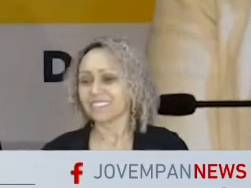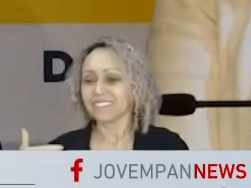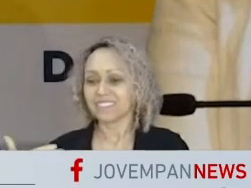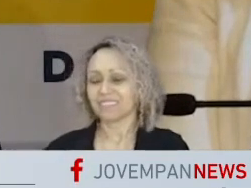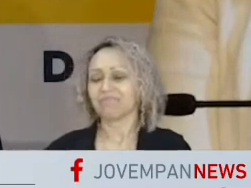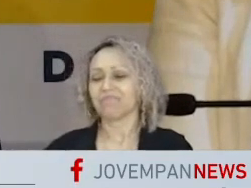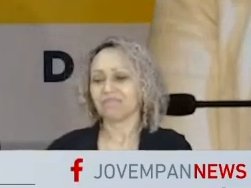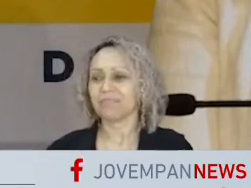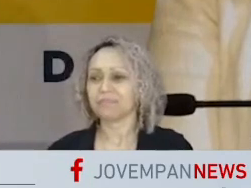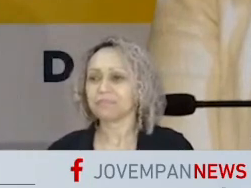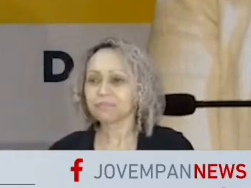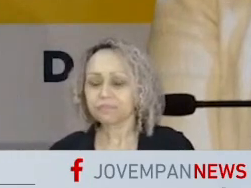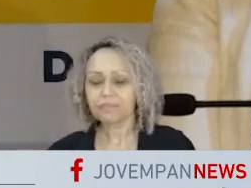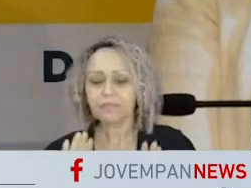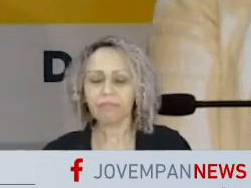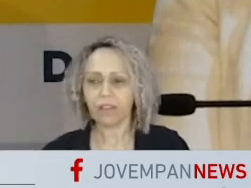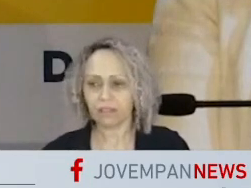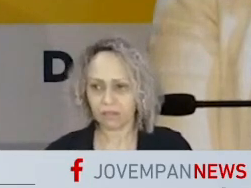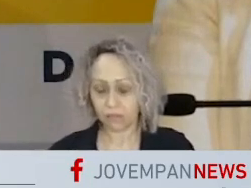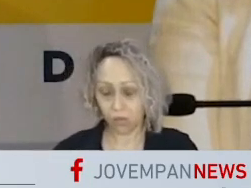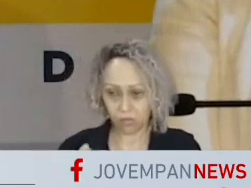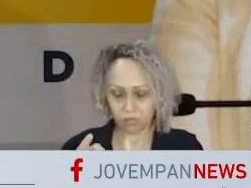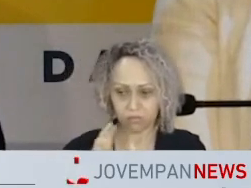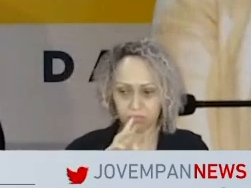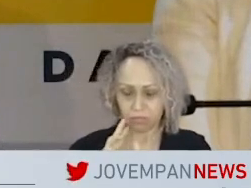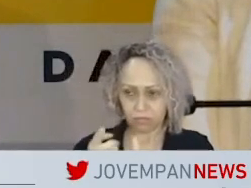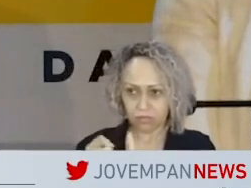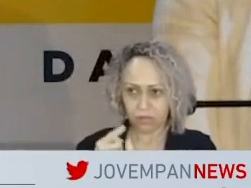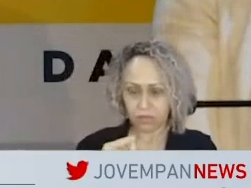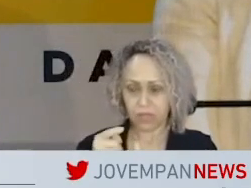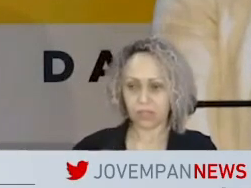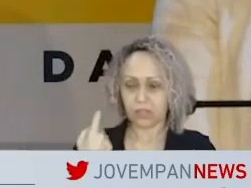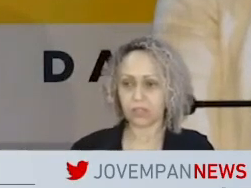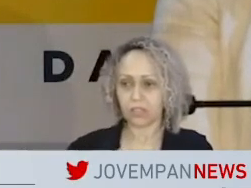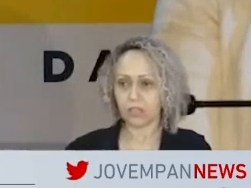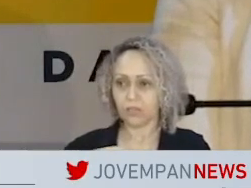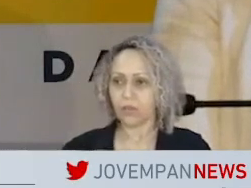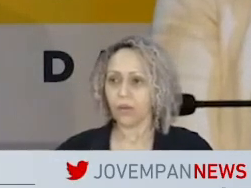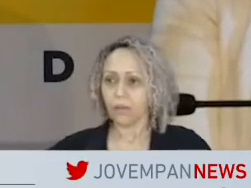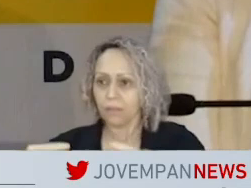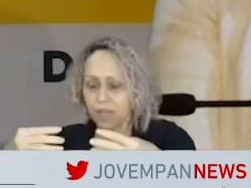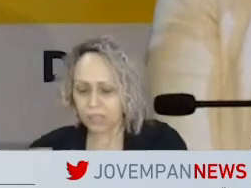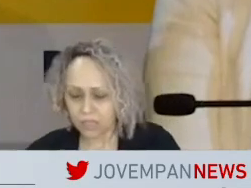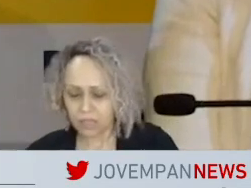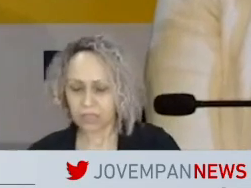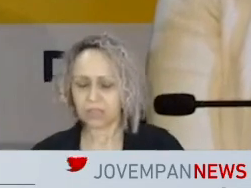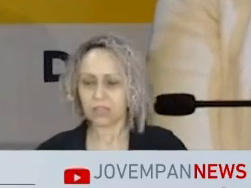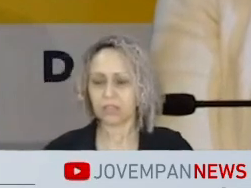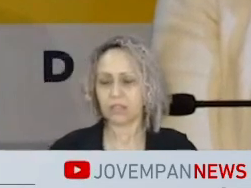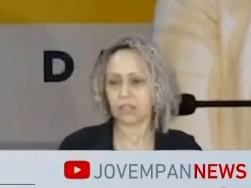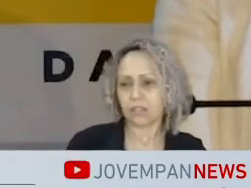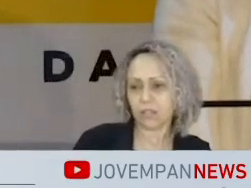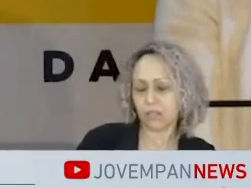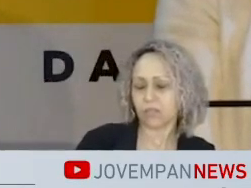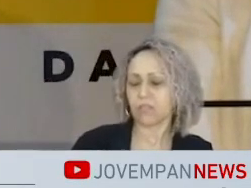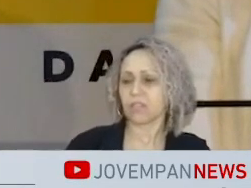de Transição, o ex-ministro Aloysio Mercadante. Nós tínhamos o Ministério da Fazenda, MIDIC e MPOG. Essas estruturas vão